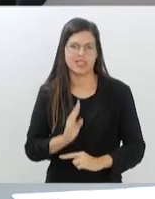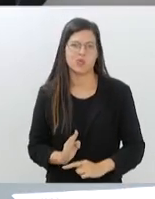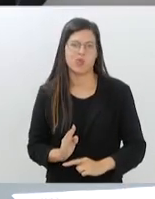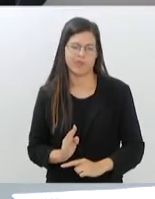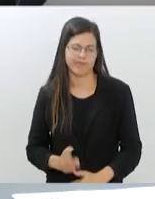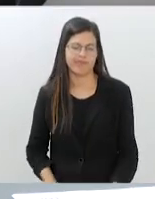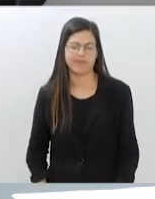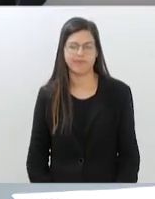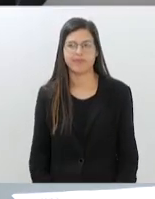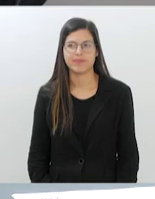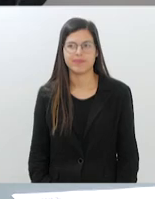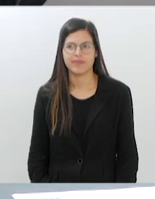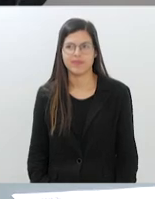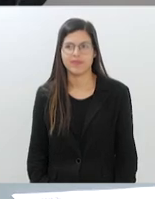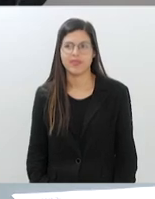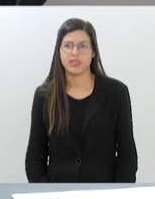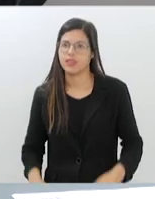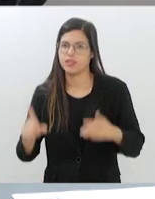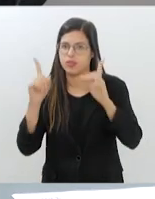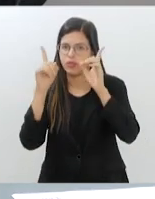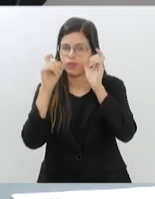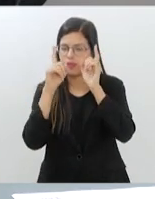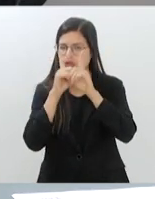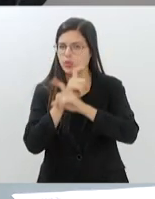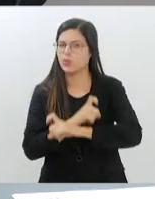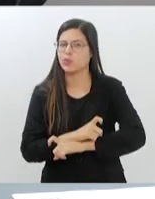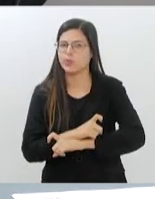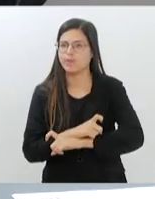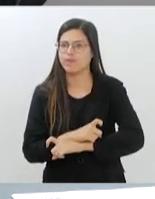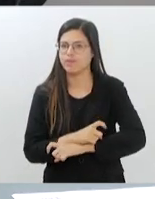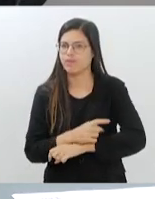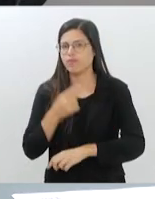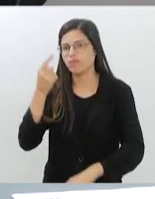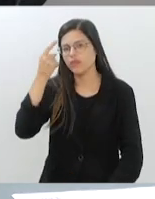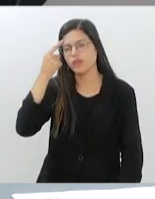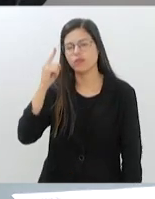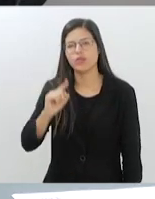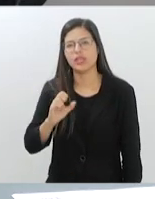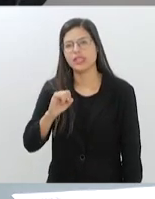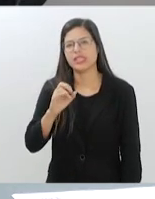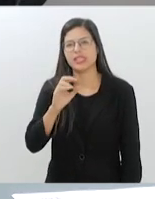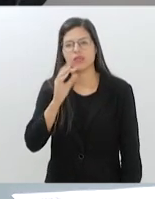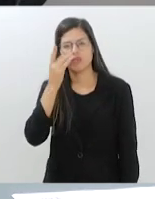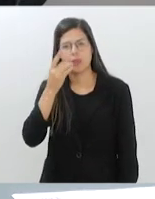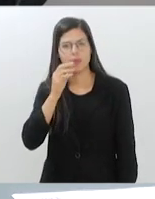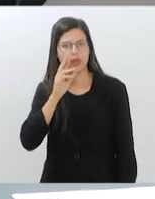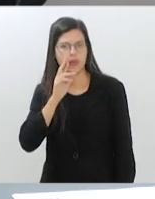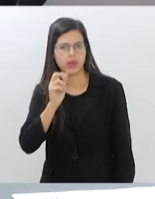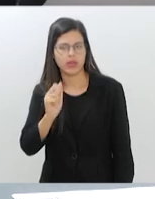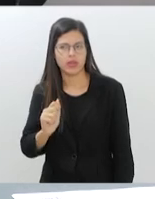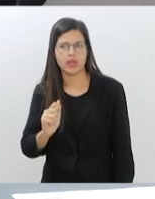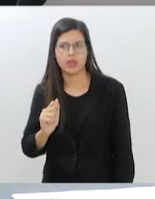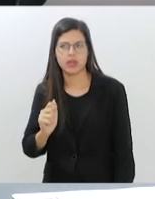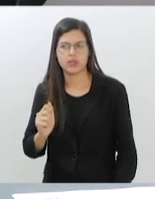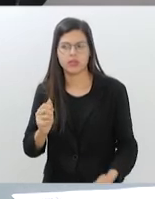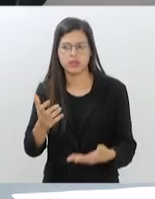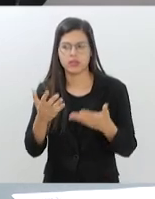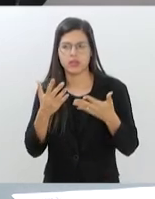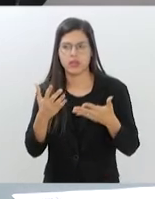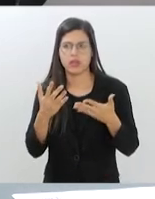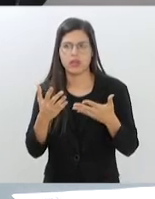Brasil então é difícil eu não sei se o deputado amorm tava querendo fazer uma